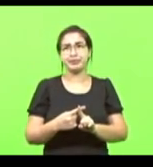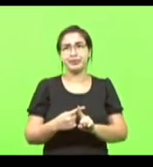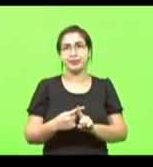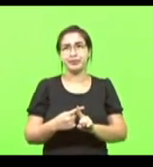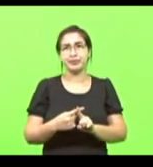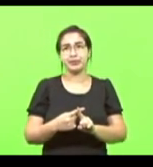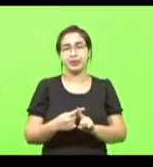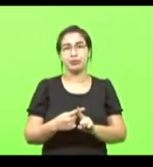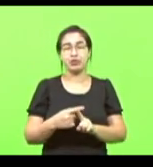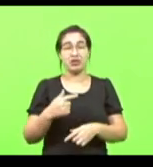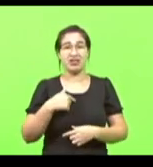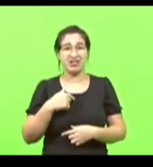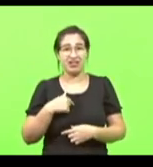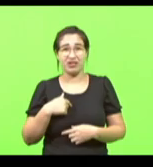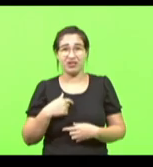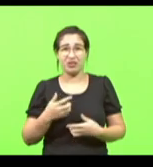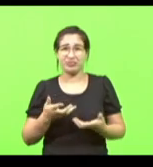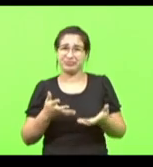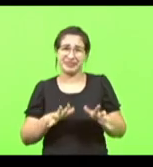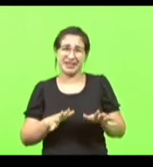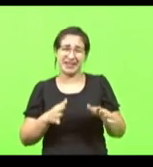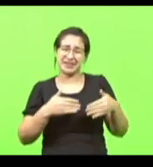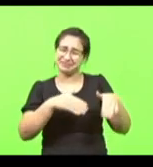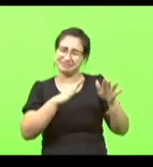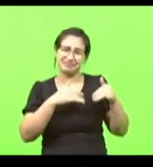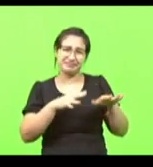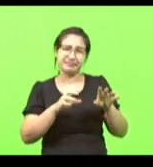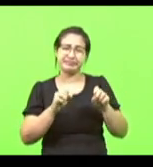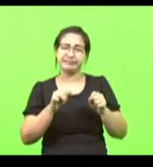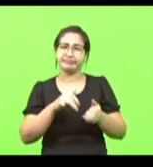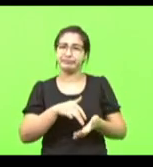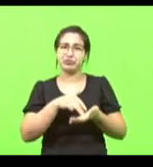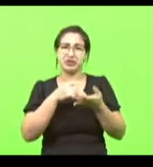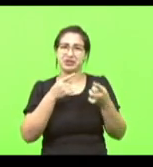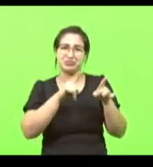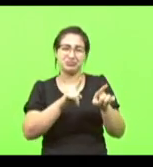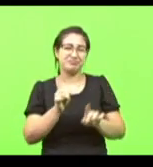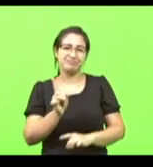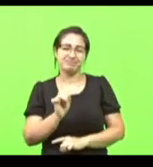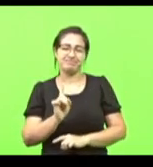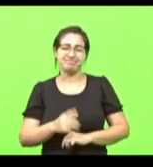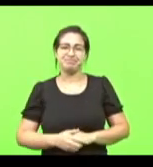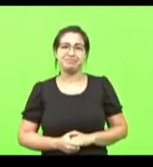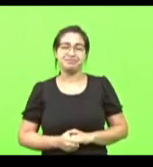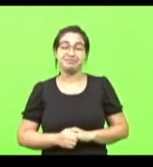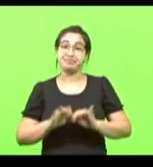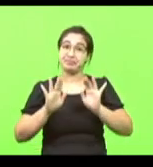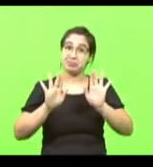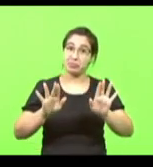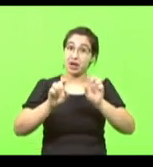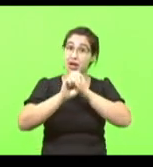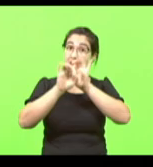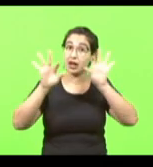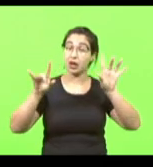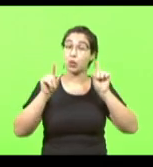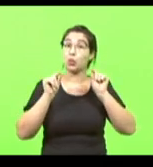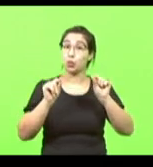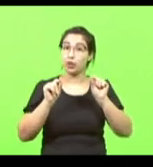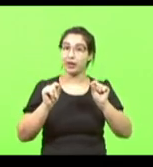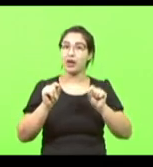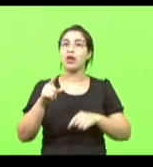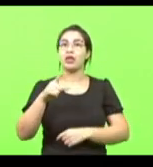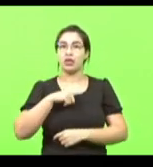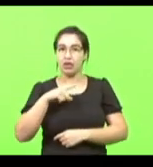desprendido de vaidade, para mim não precisa ser aprovado moção de repúdio nenhuma. Mas eu só quero deixar claro, houve sim esse